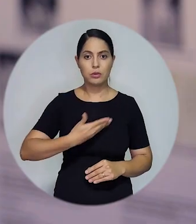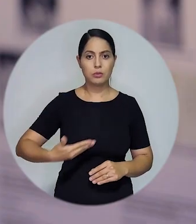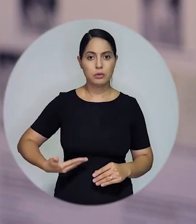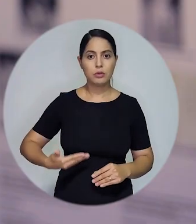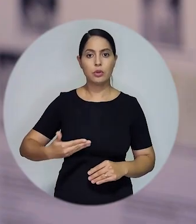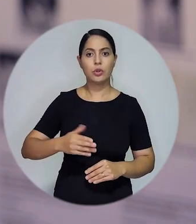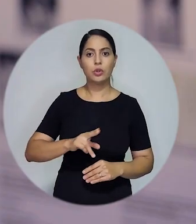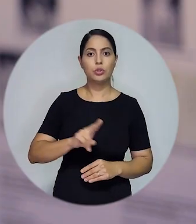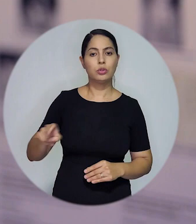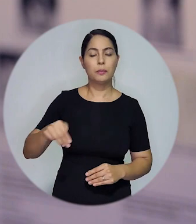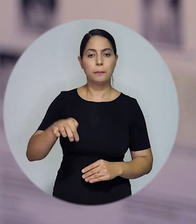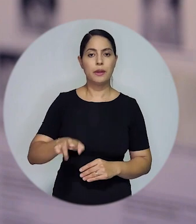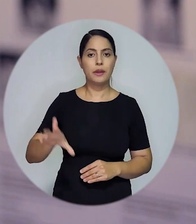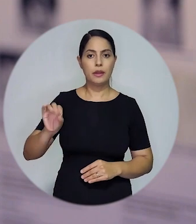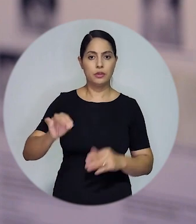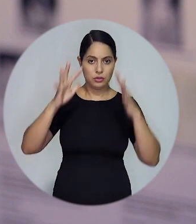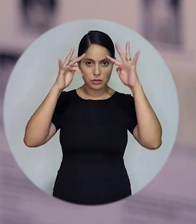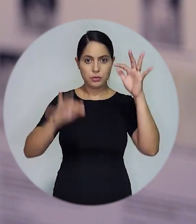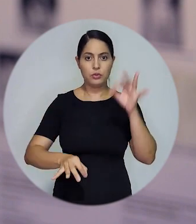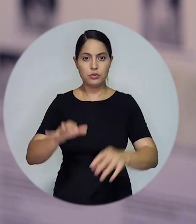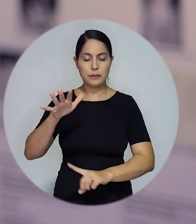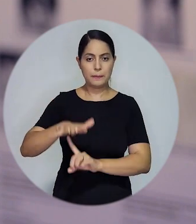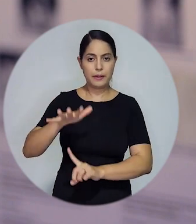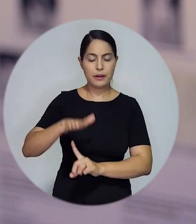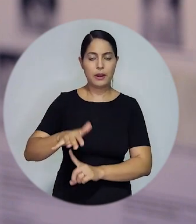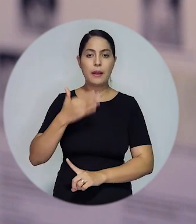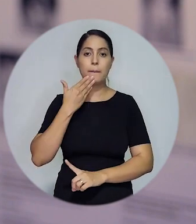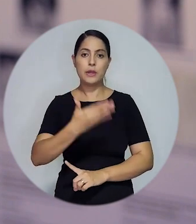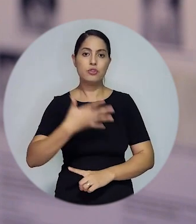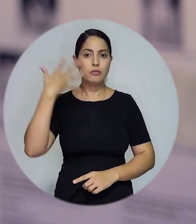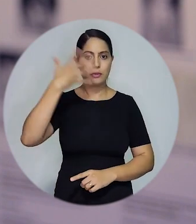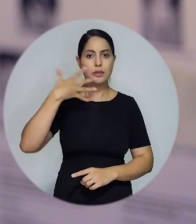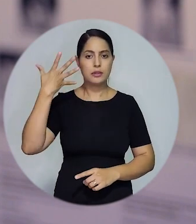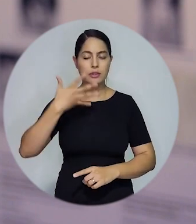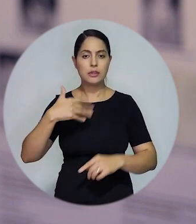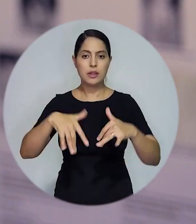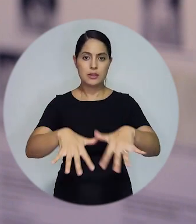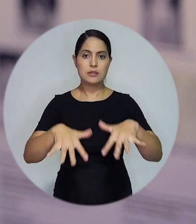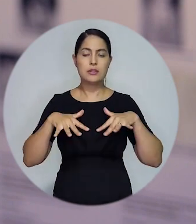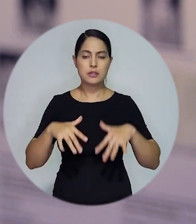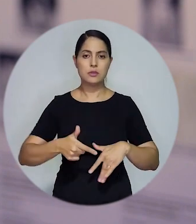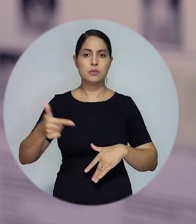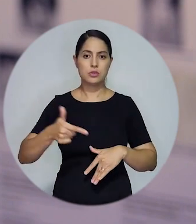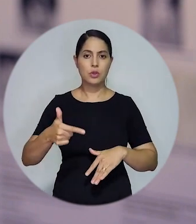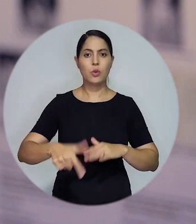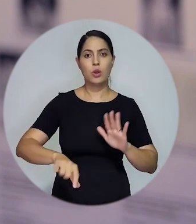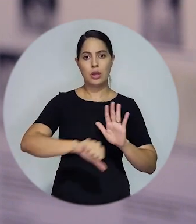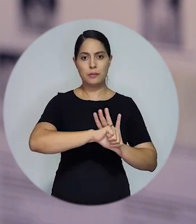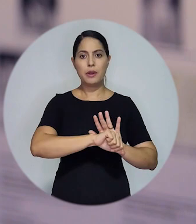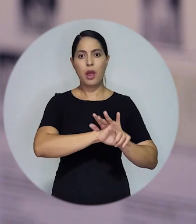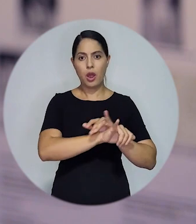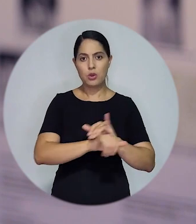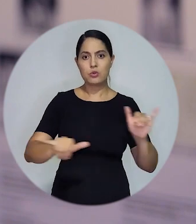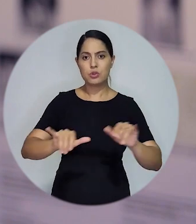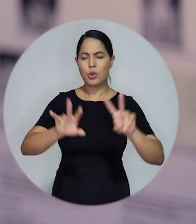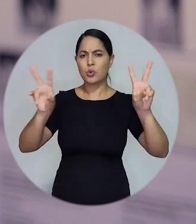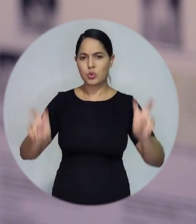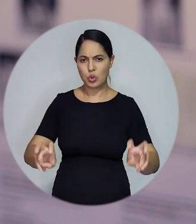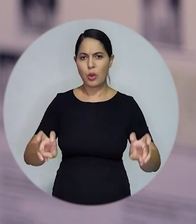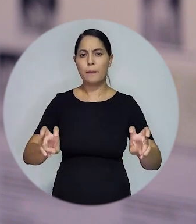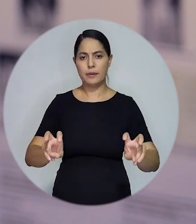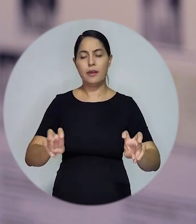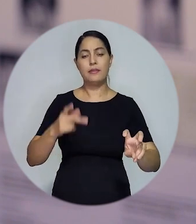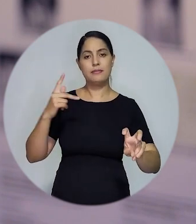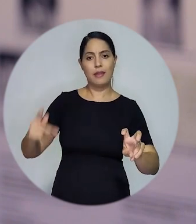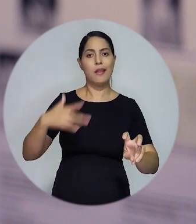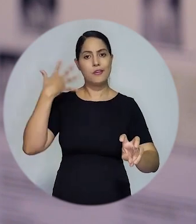O desembargador Mário Elton Jorge, do Tribunal de Justiça do Paraná, pediu a palavra durante a sessão da Segunda Câmara Criminal da Corte